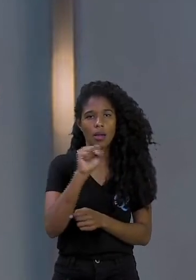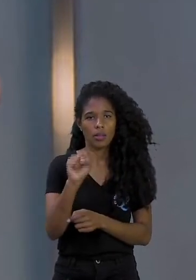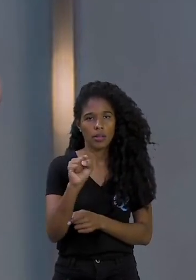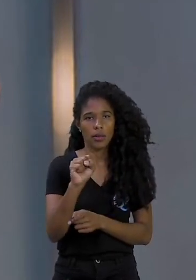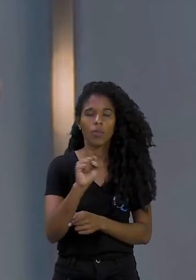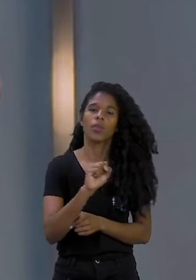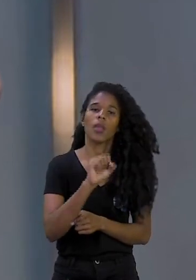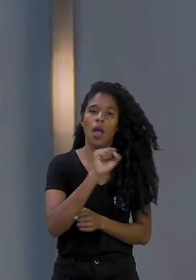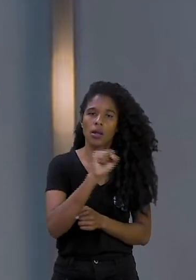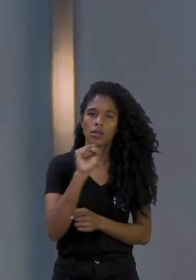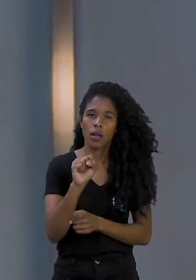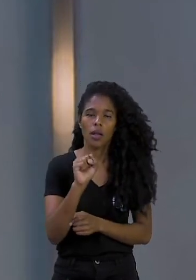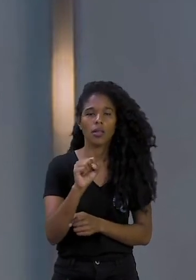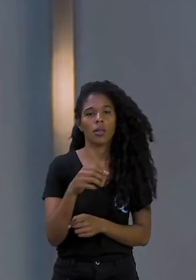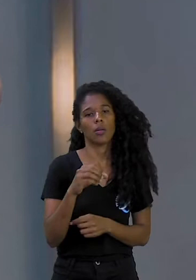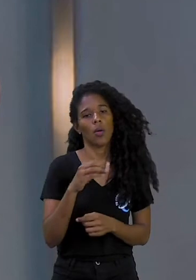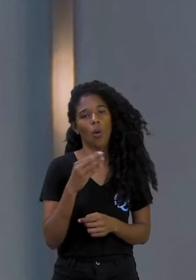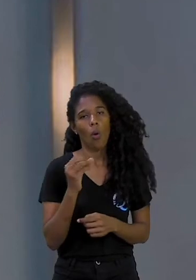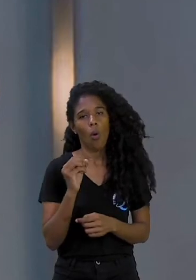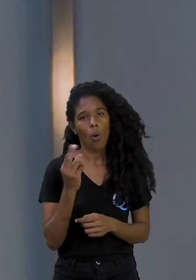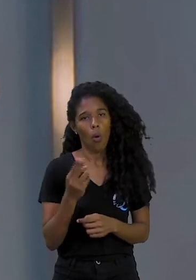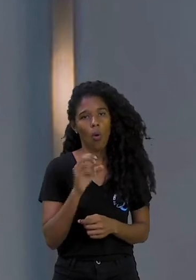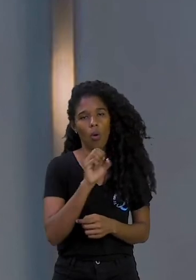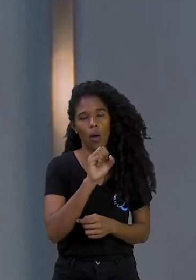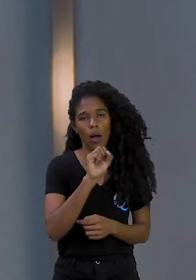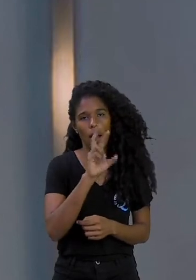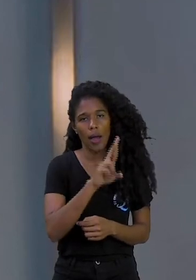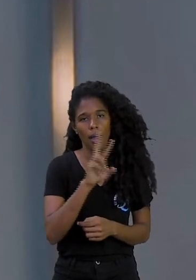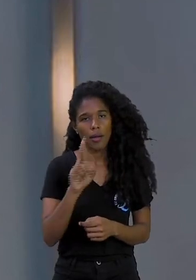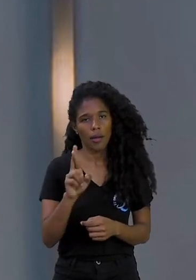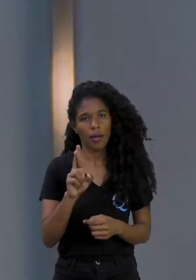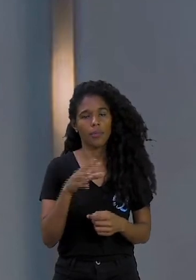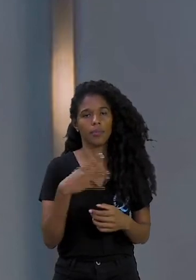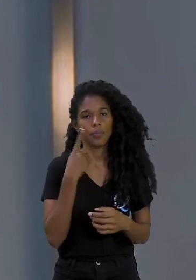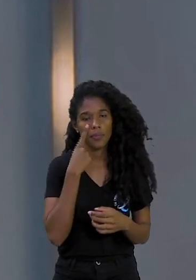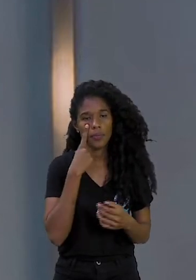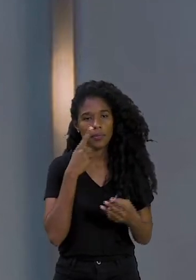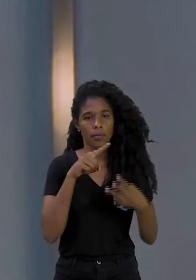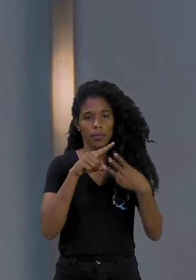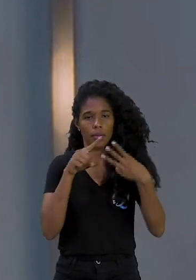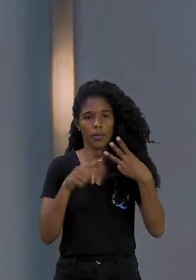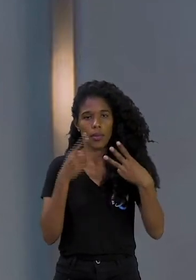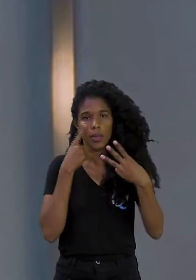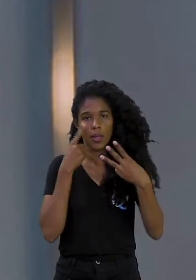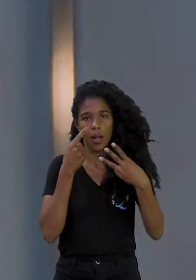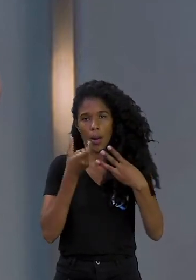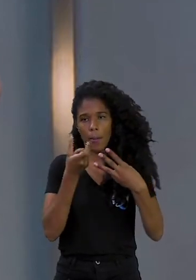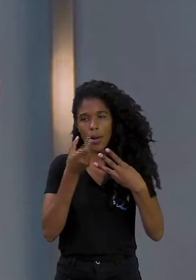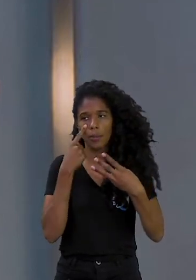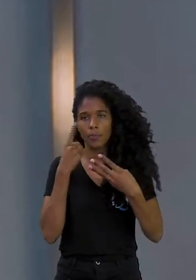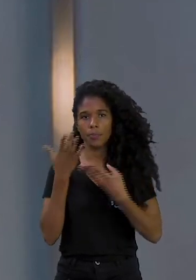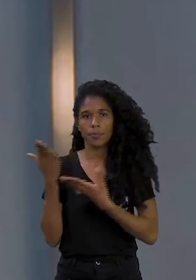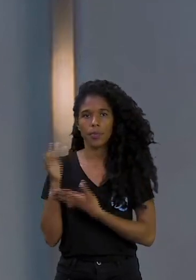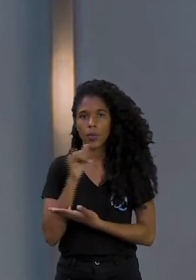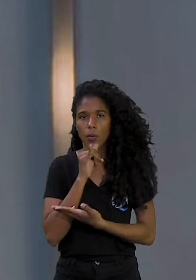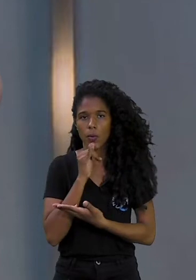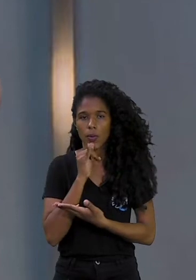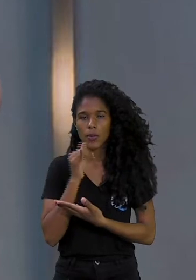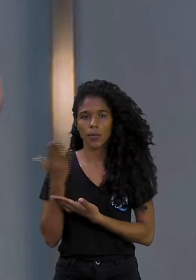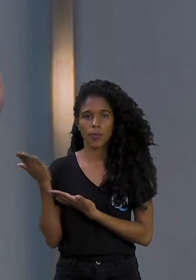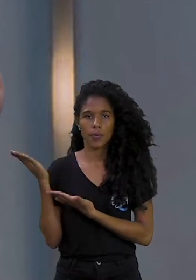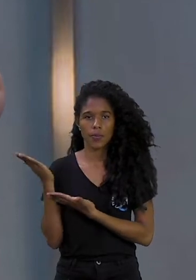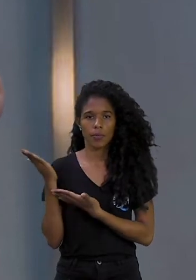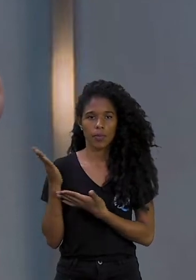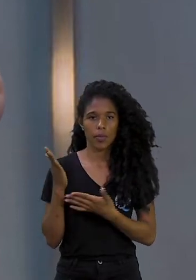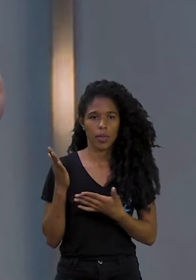só, antissocial terminou, o prefixo aqui terminou com I. O segundo elemento